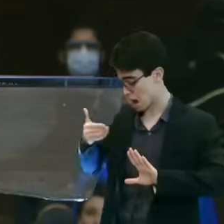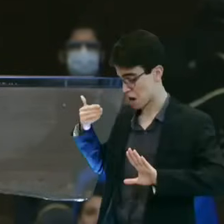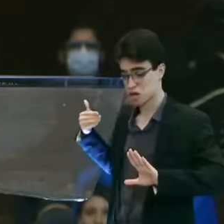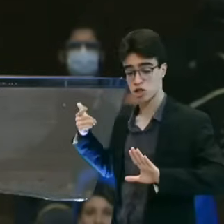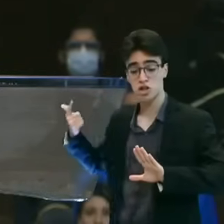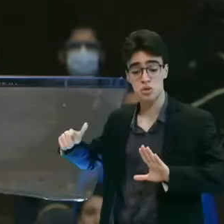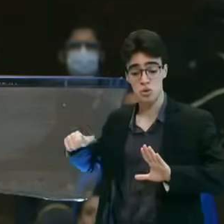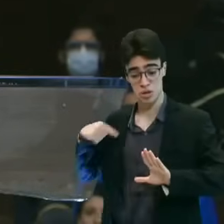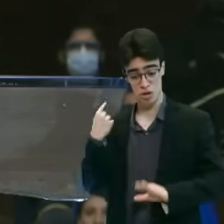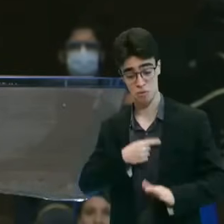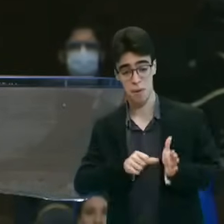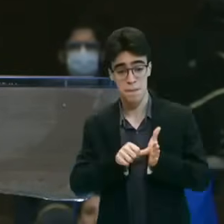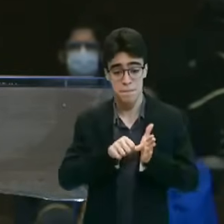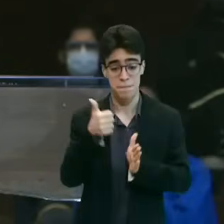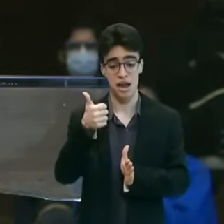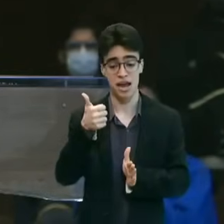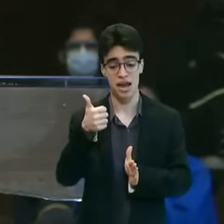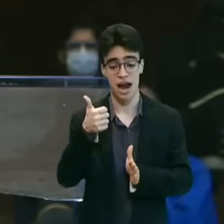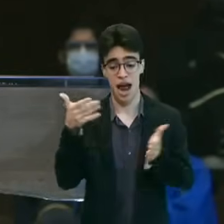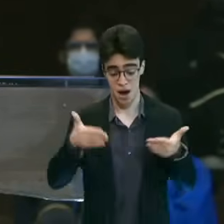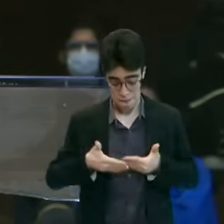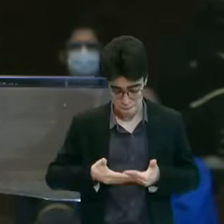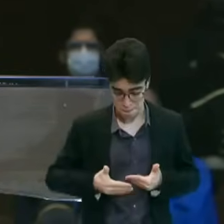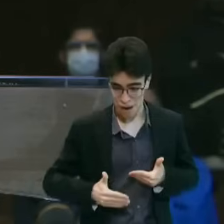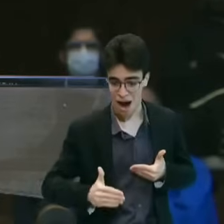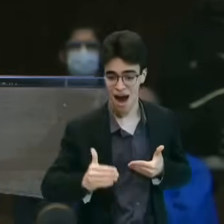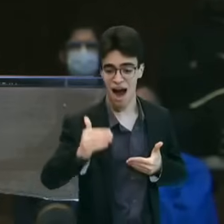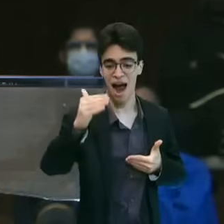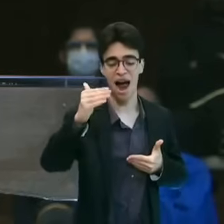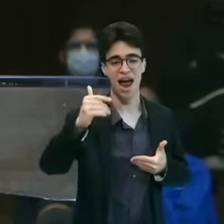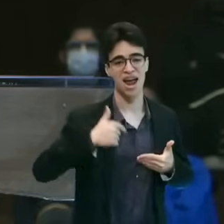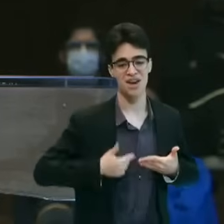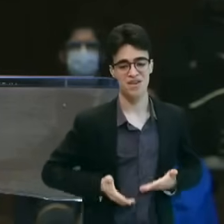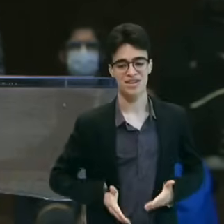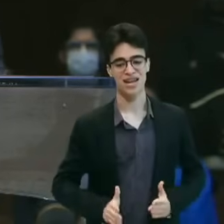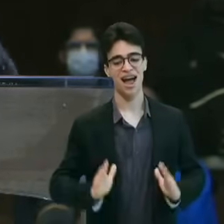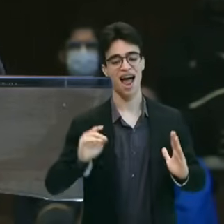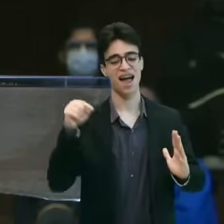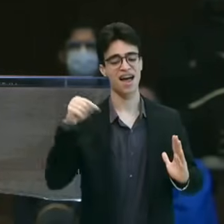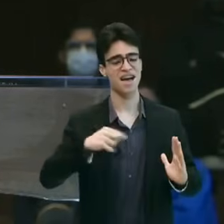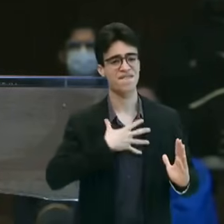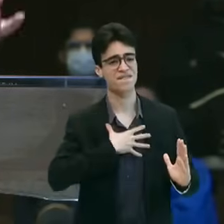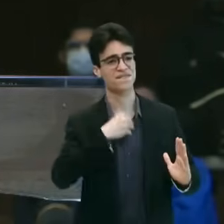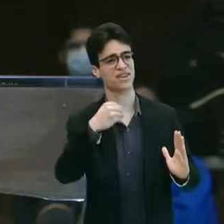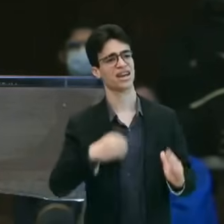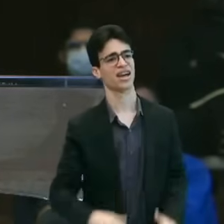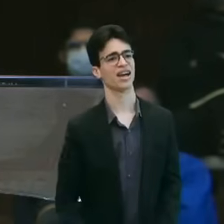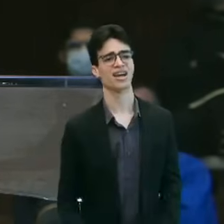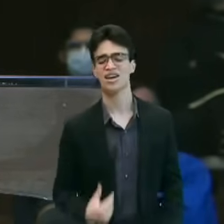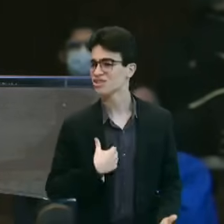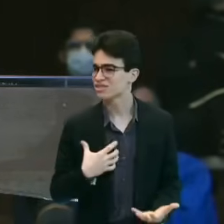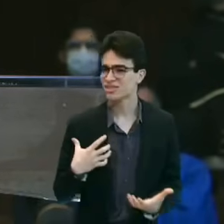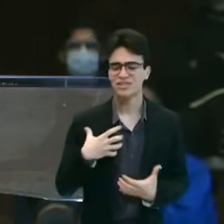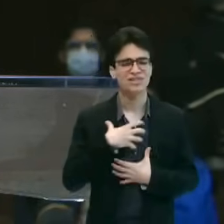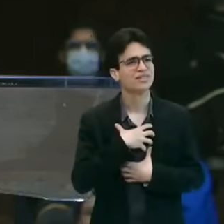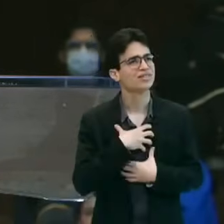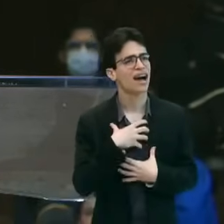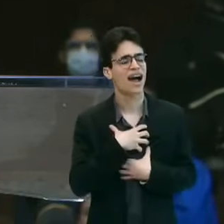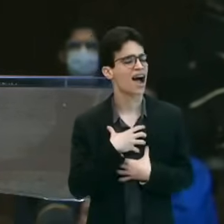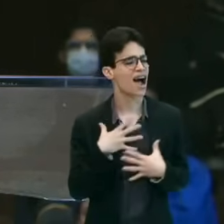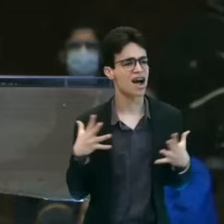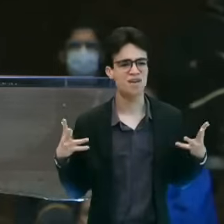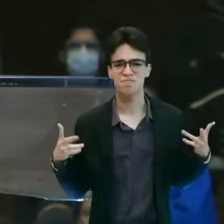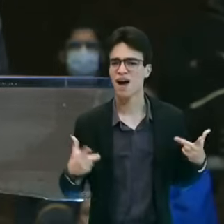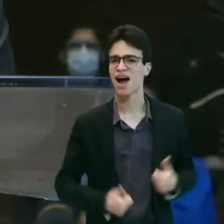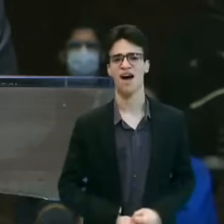agora eu estou gerando essa criança. E aquele é o sentimento do nascimento de Caim. E